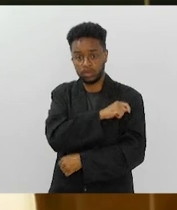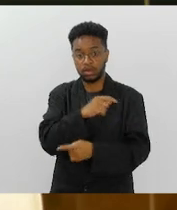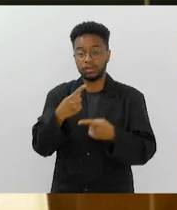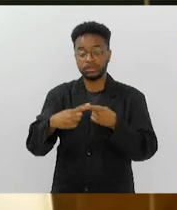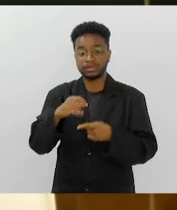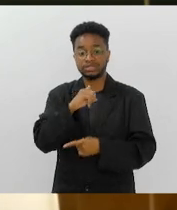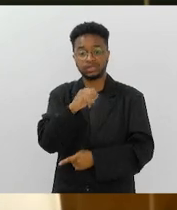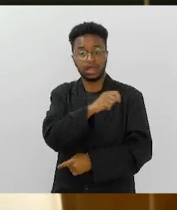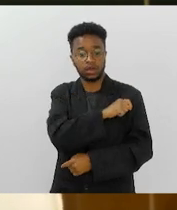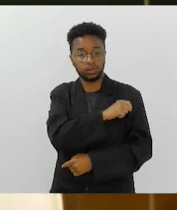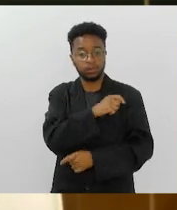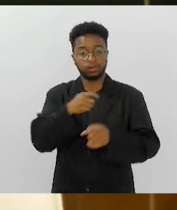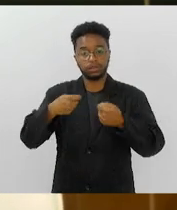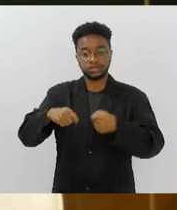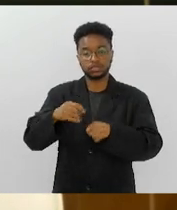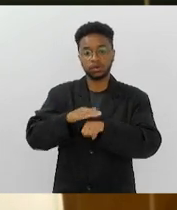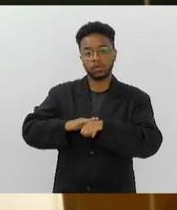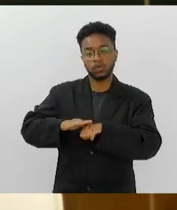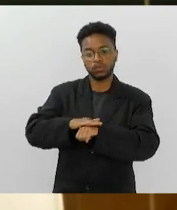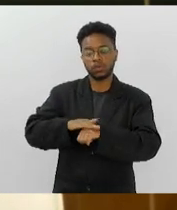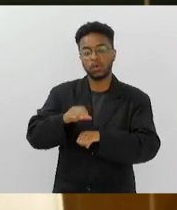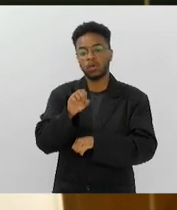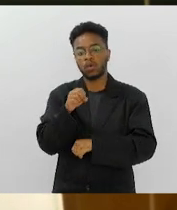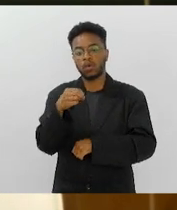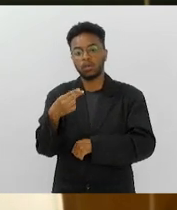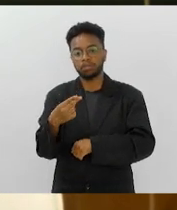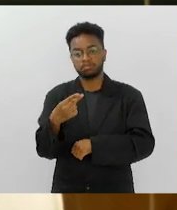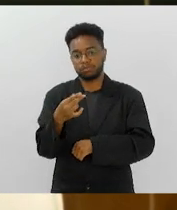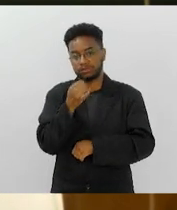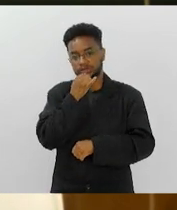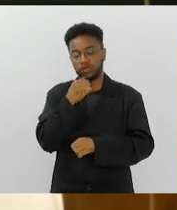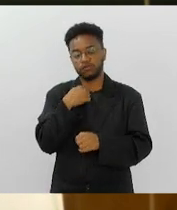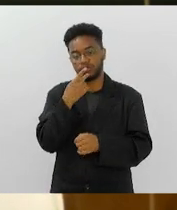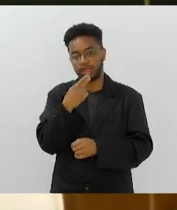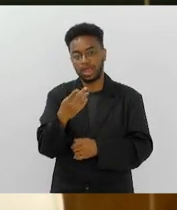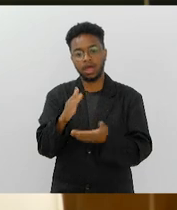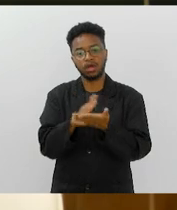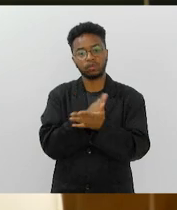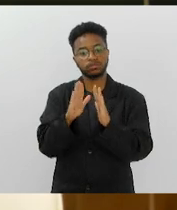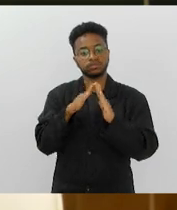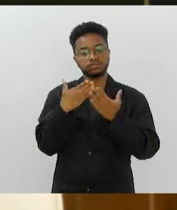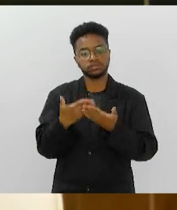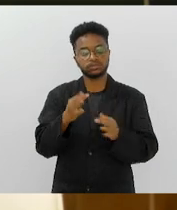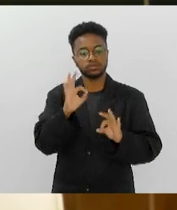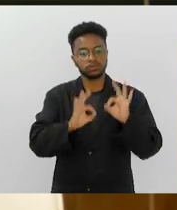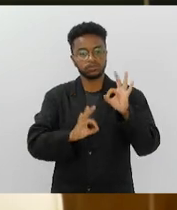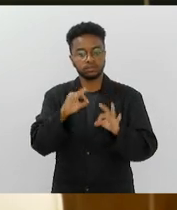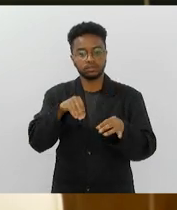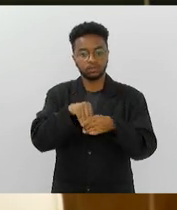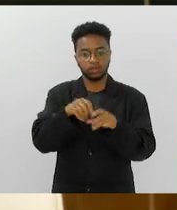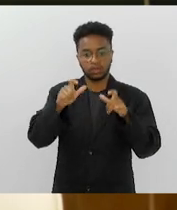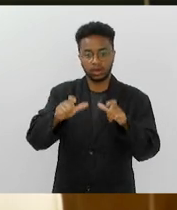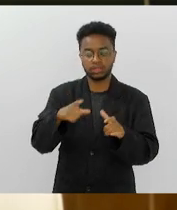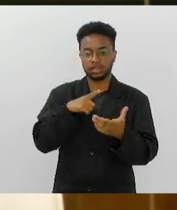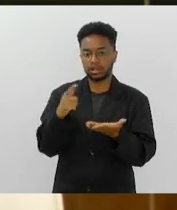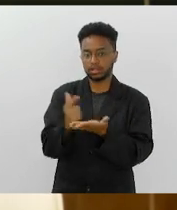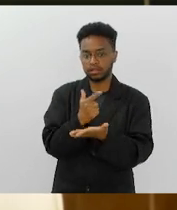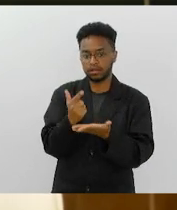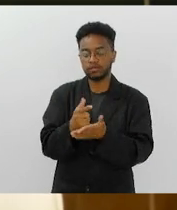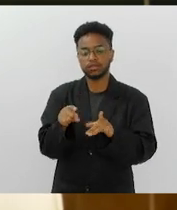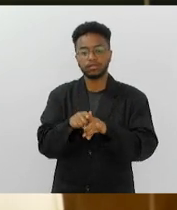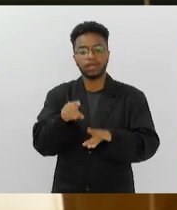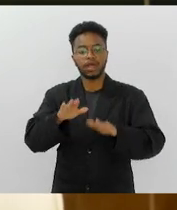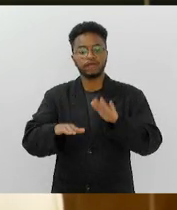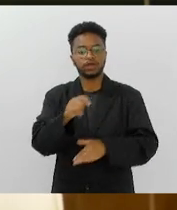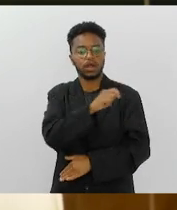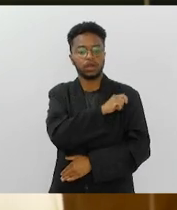estudante precisa conversar, como eu disse, tem escolas que organizam nesse espaço livros. Às vezes, o estudante ele